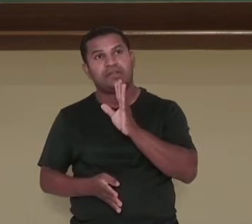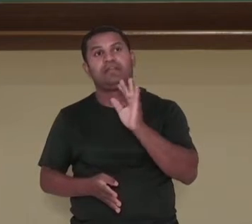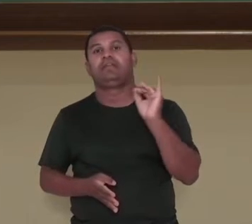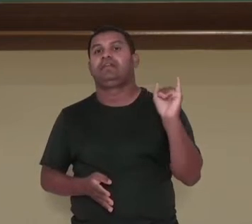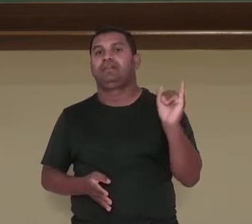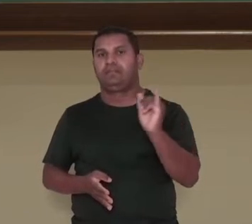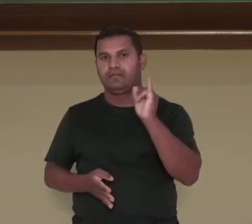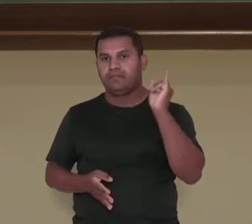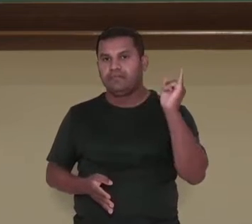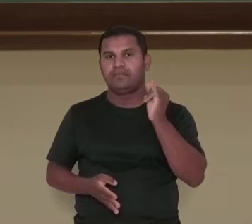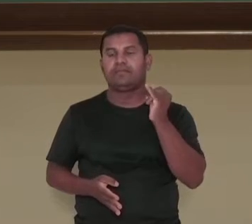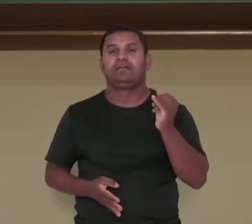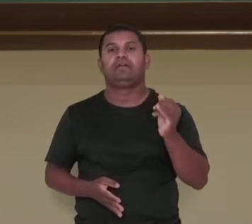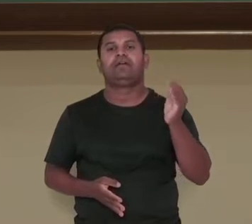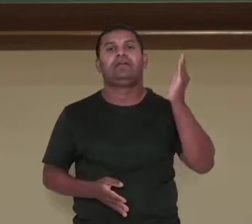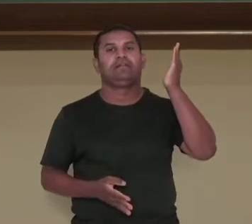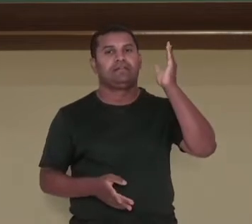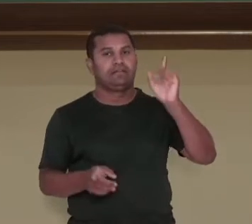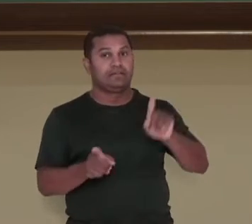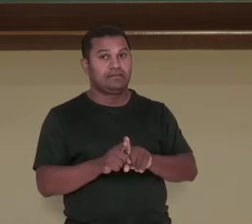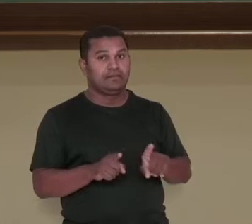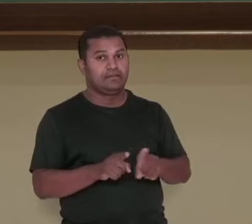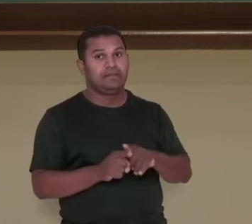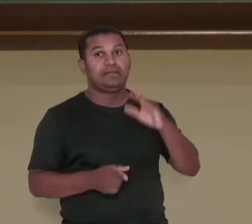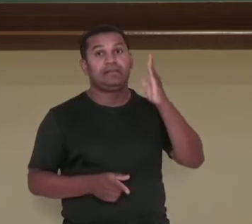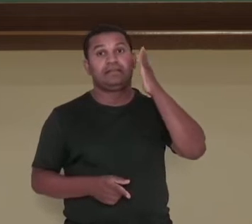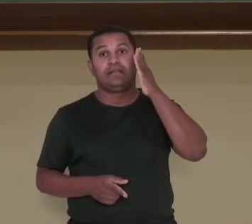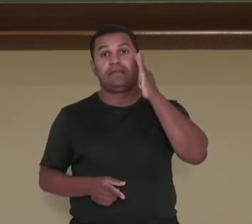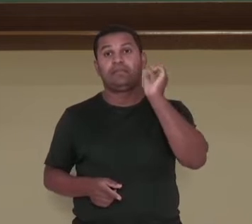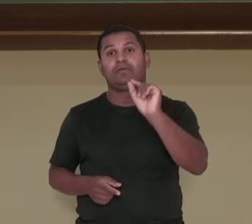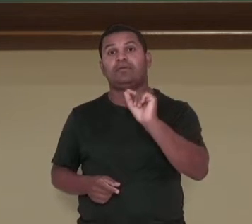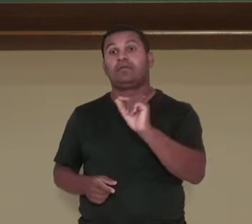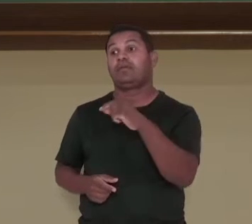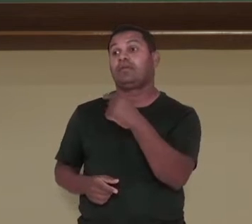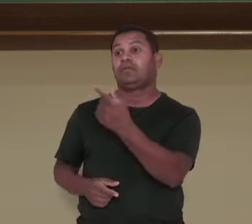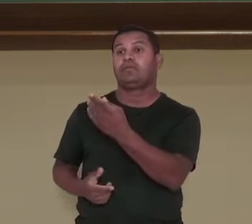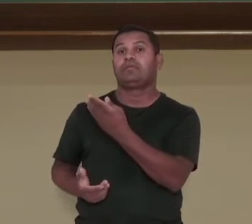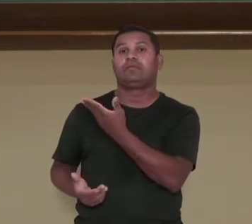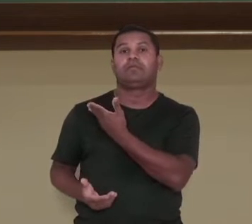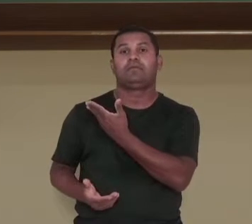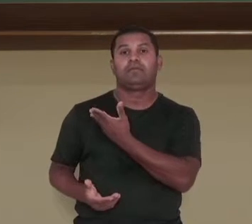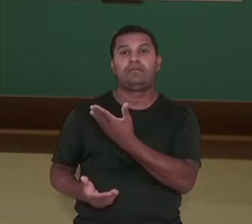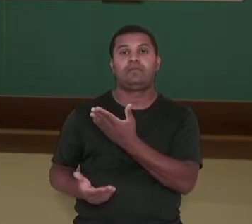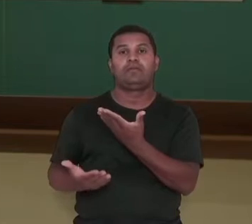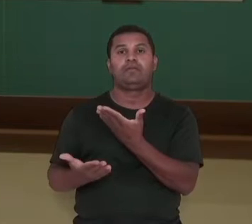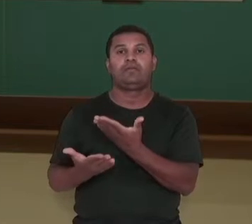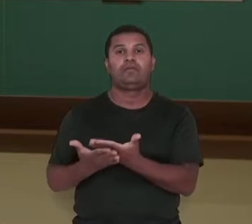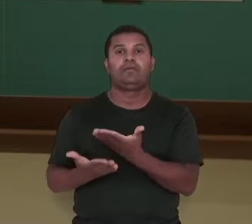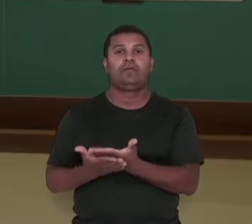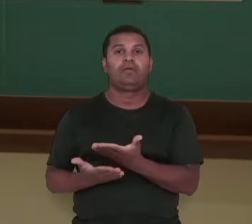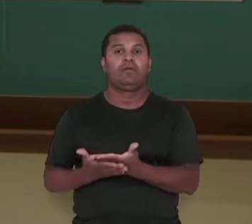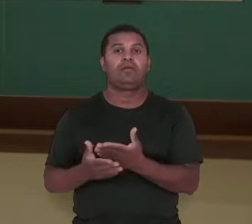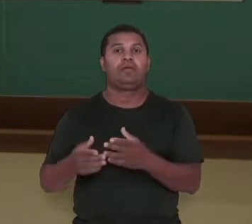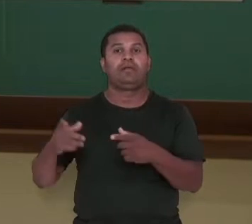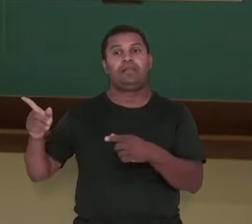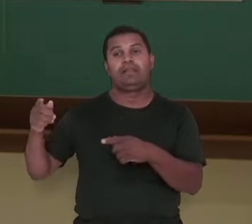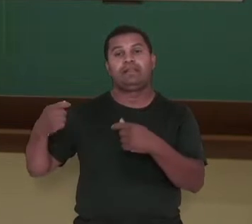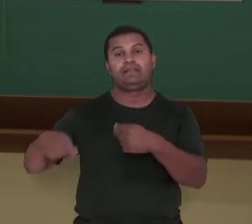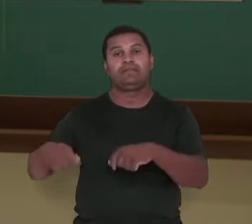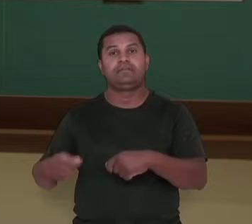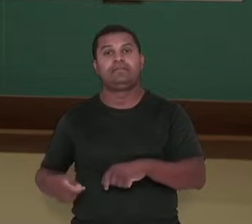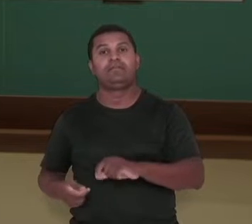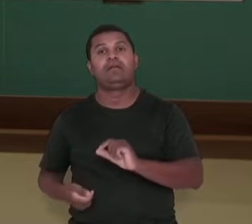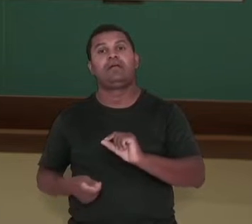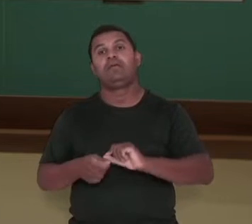também saber o que os colegas fazem para oferecer ajuda e tudo mais. Como pensa a longo prazo, está sempre atento a